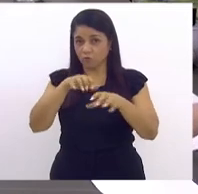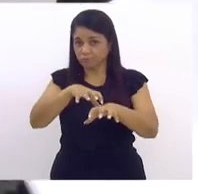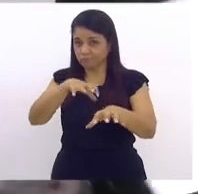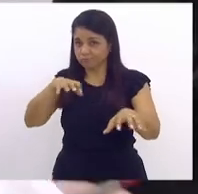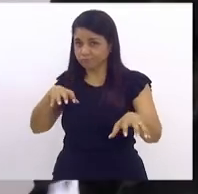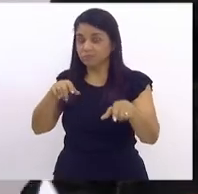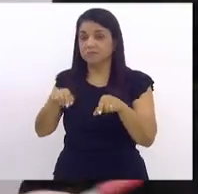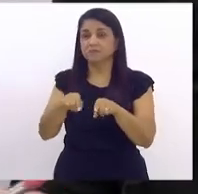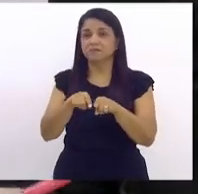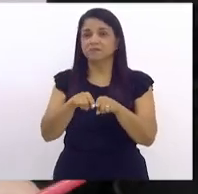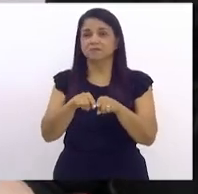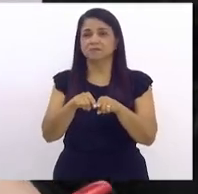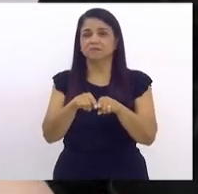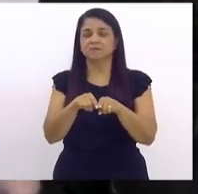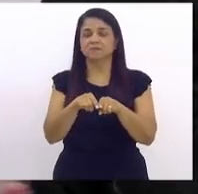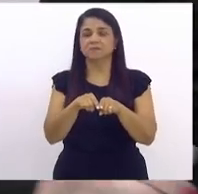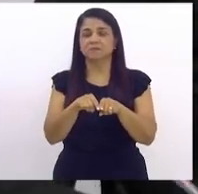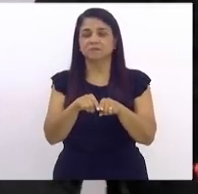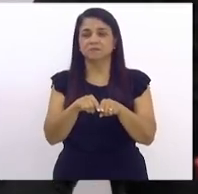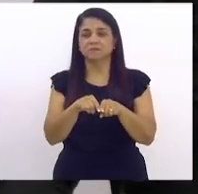Vossa Excelência em relação